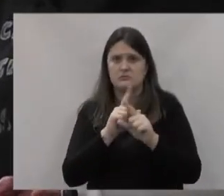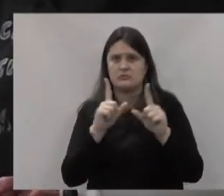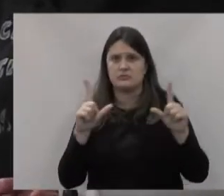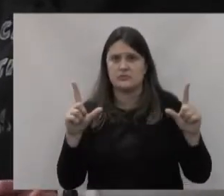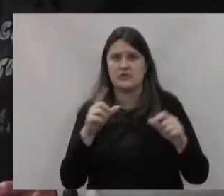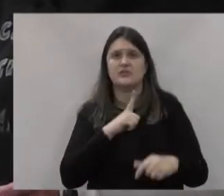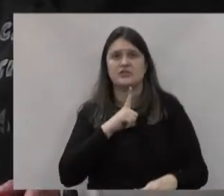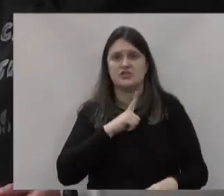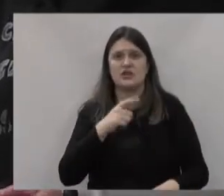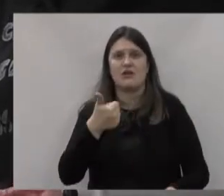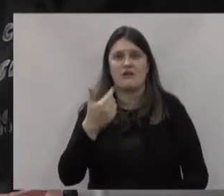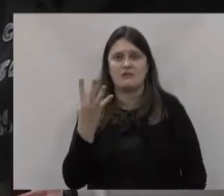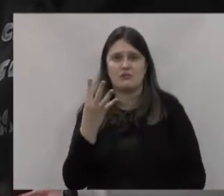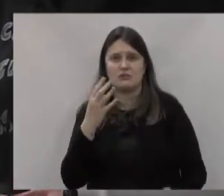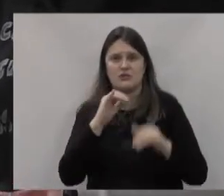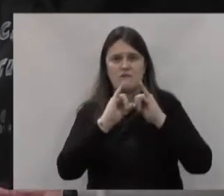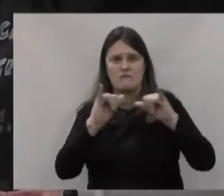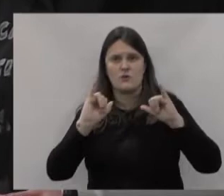achou 14